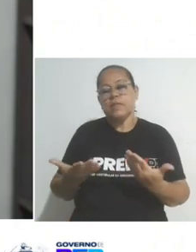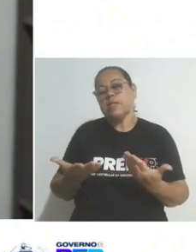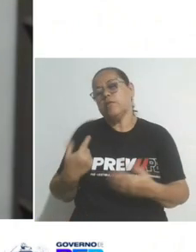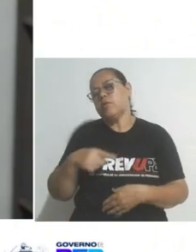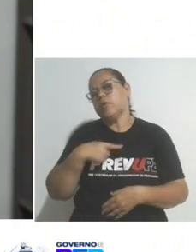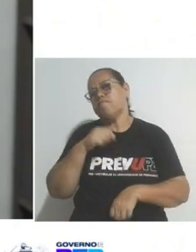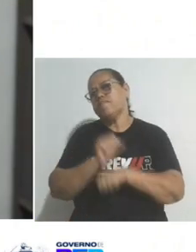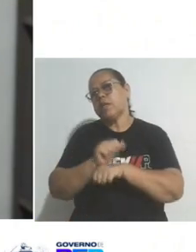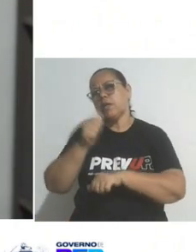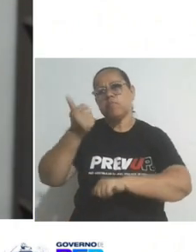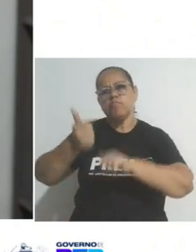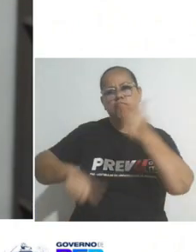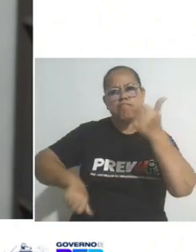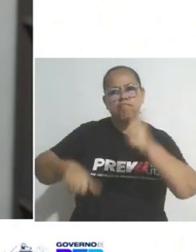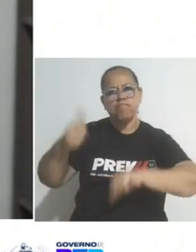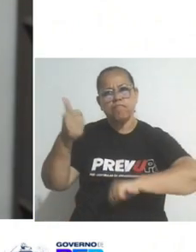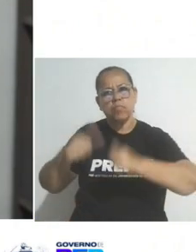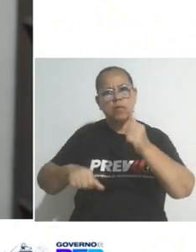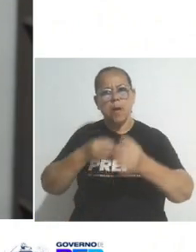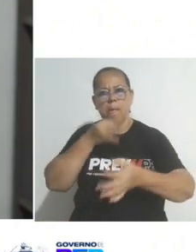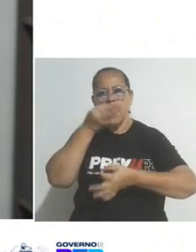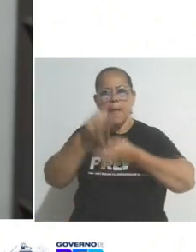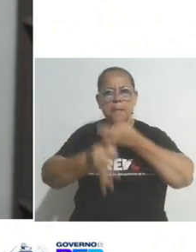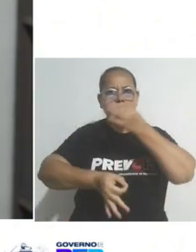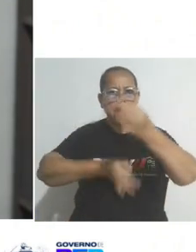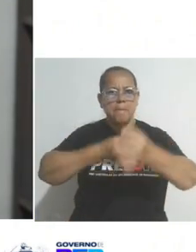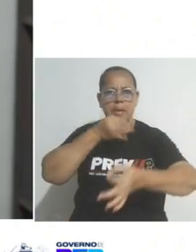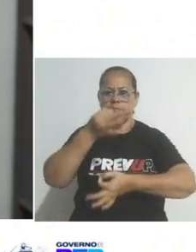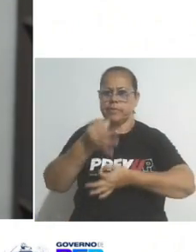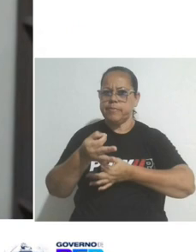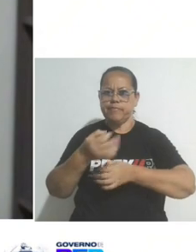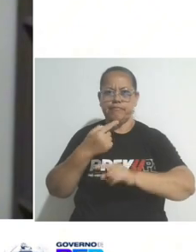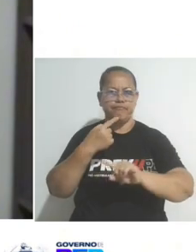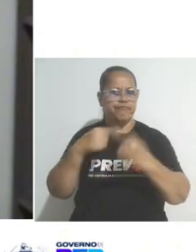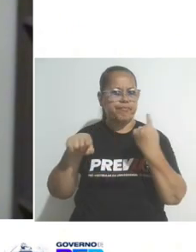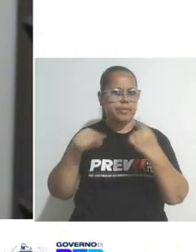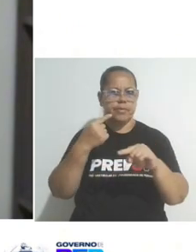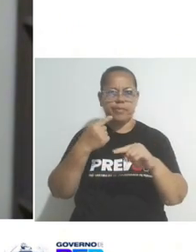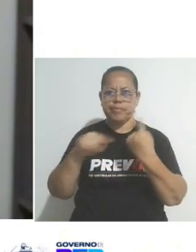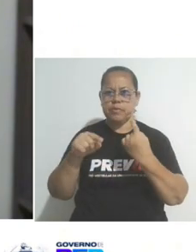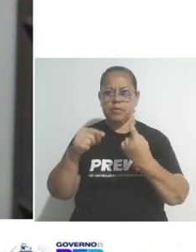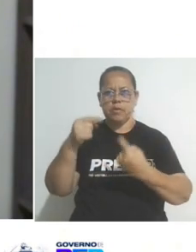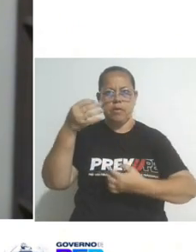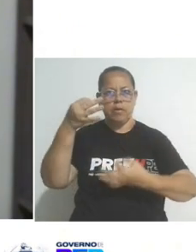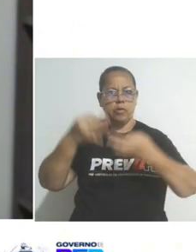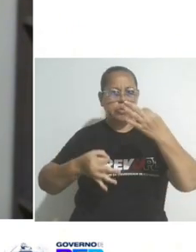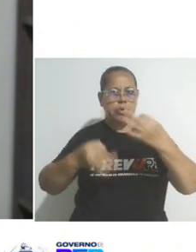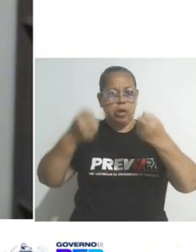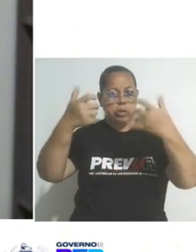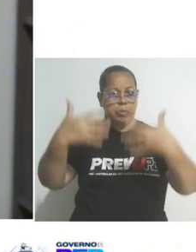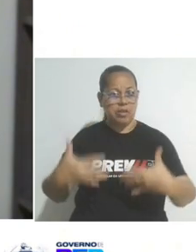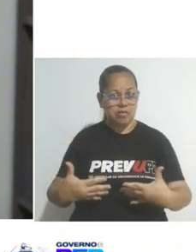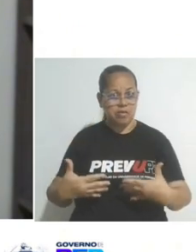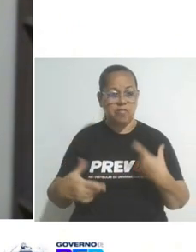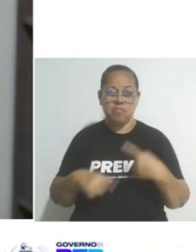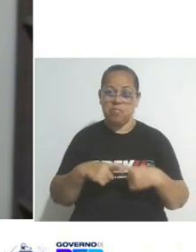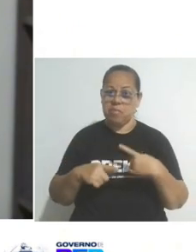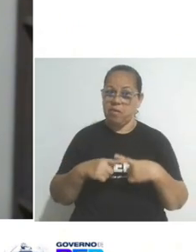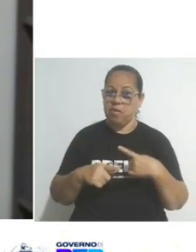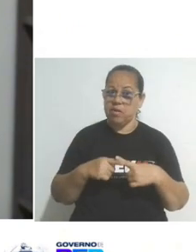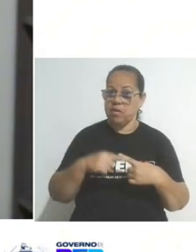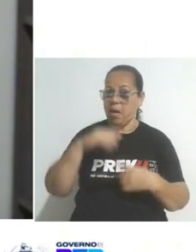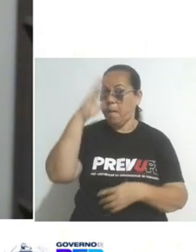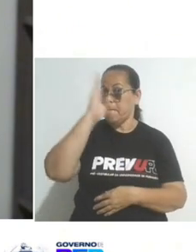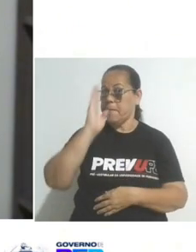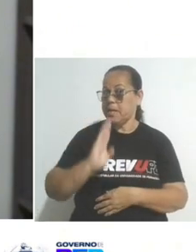para avaliar o que o argumento diz não tem nada a ver com a justificativa posta uma vez que o próprio